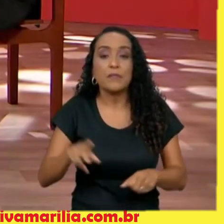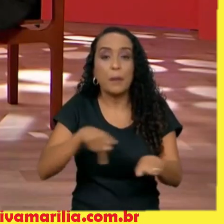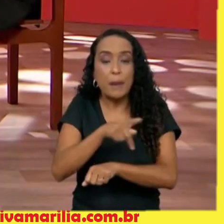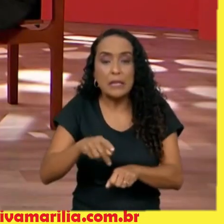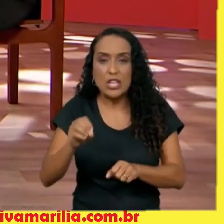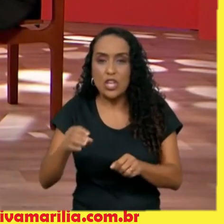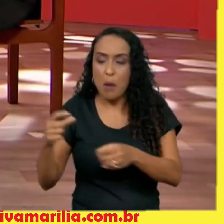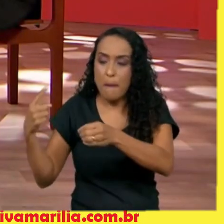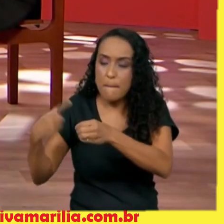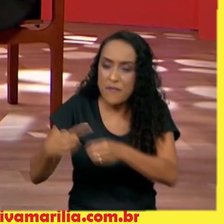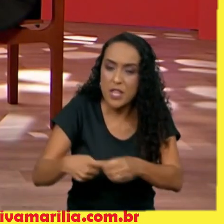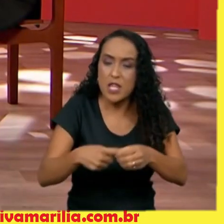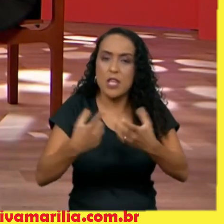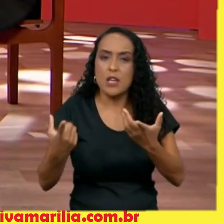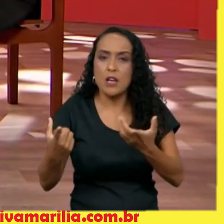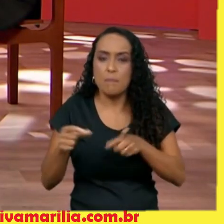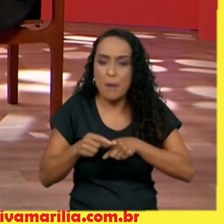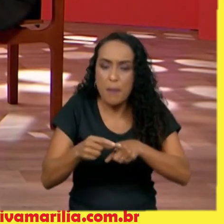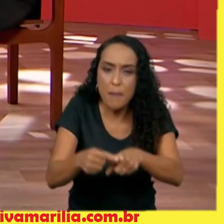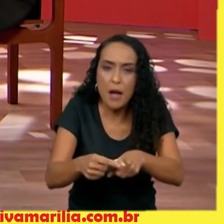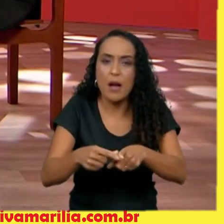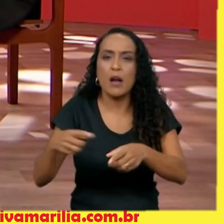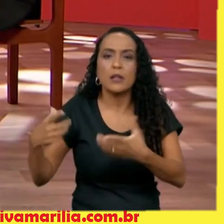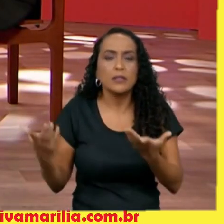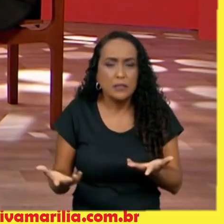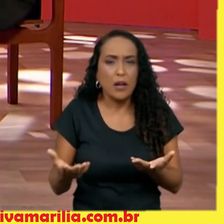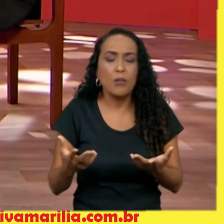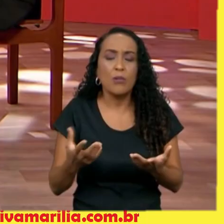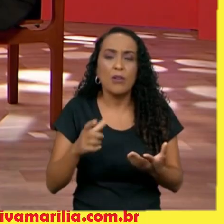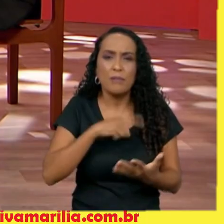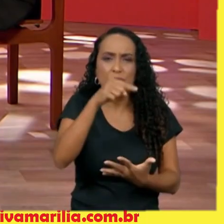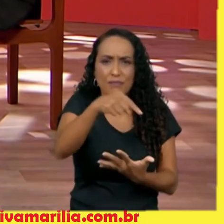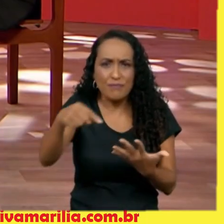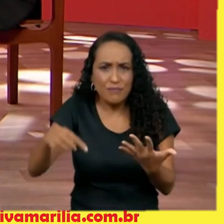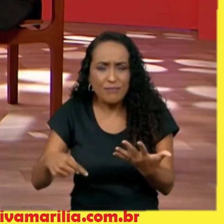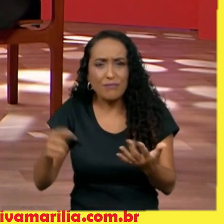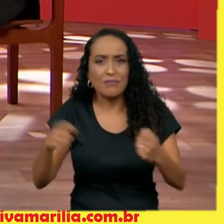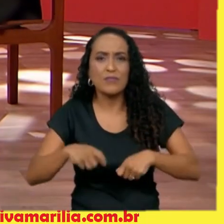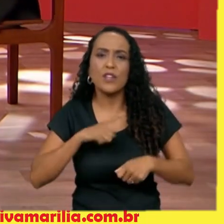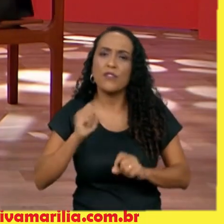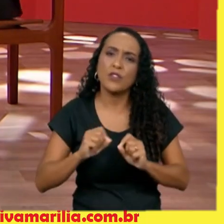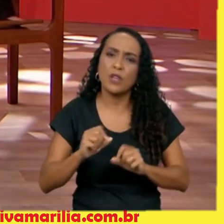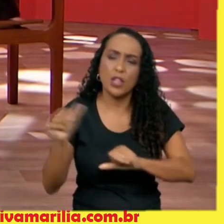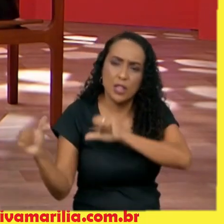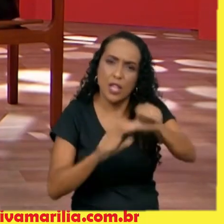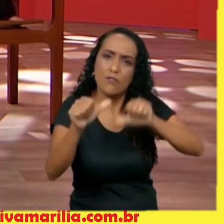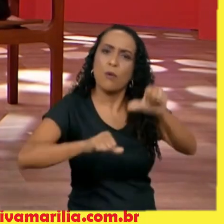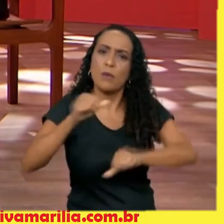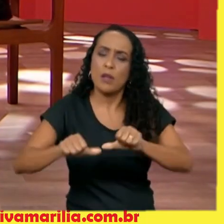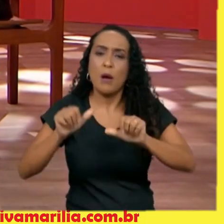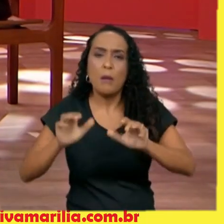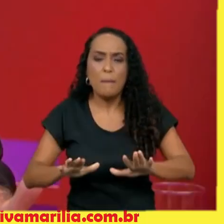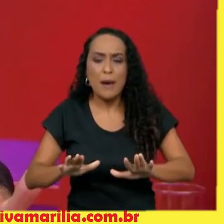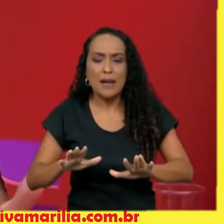no interior, etc. E tal. Eu tenho certeza disso, entende? Né? Teria efeitos transformadores, mas o